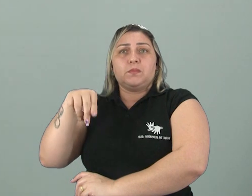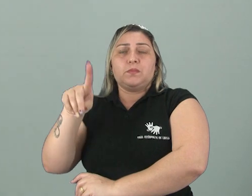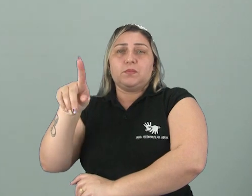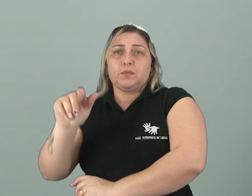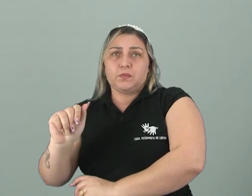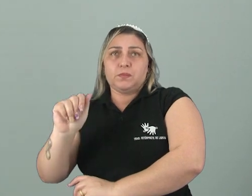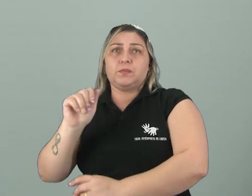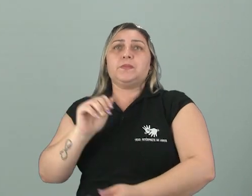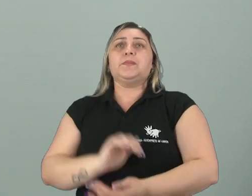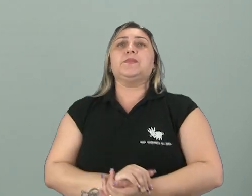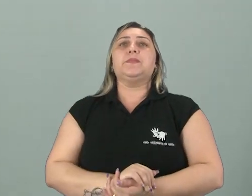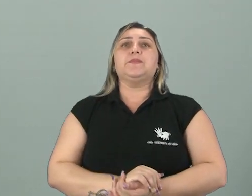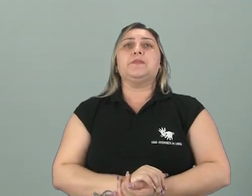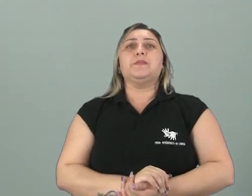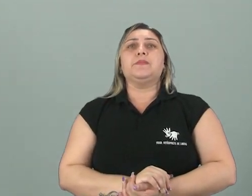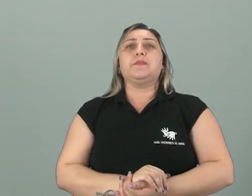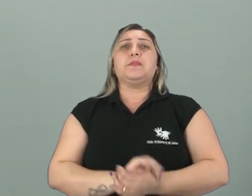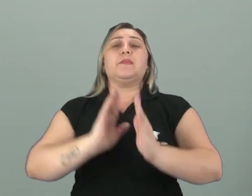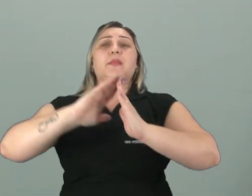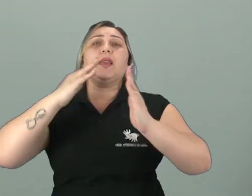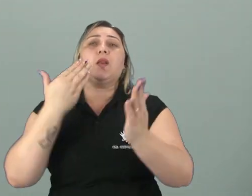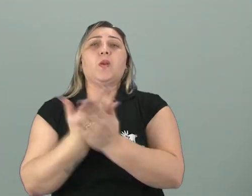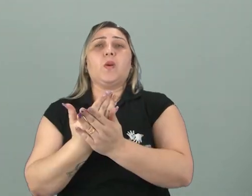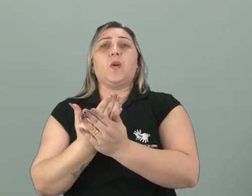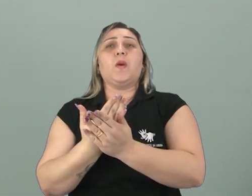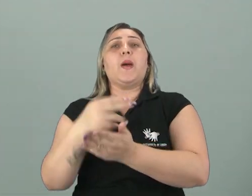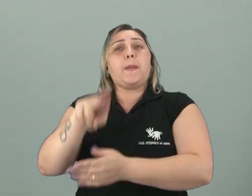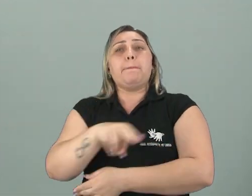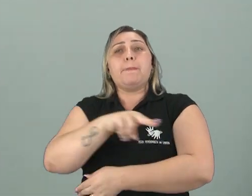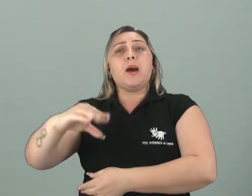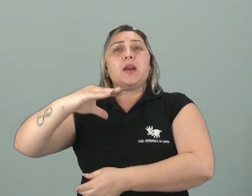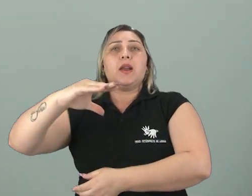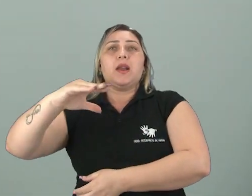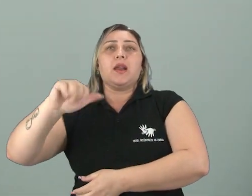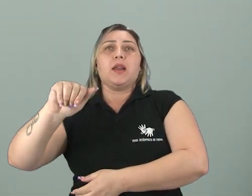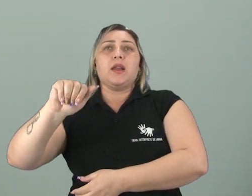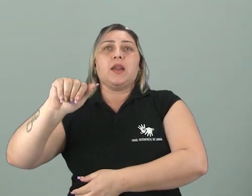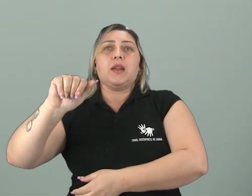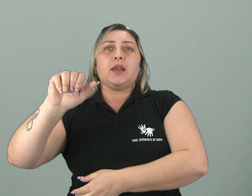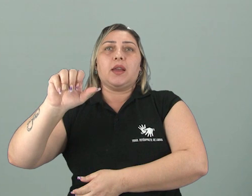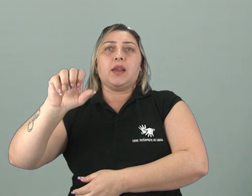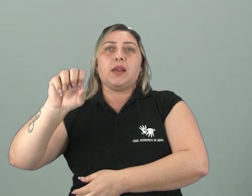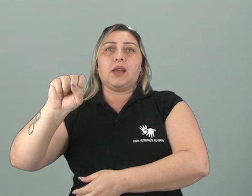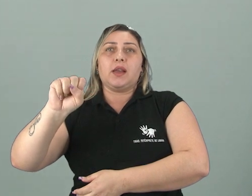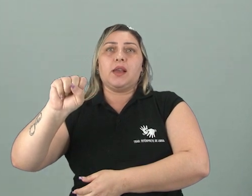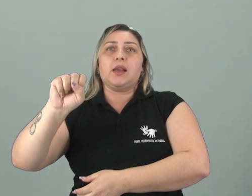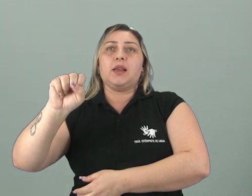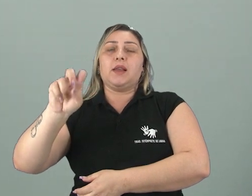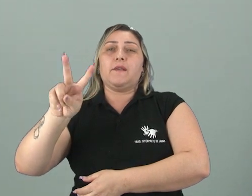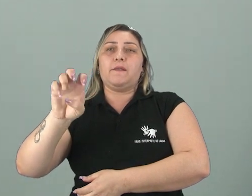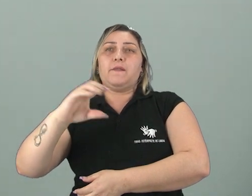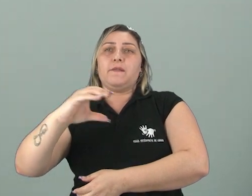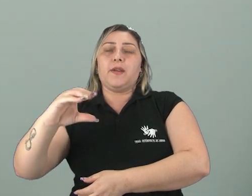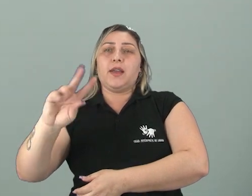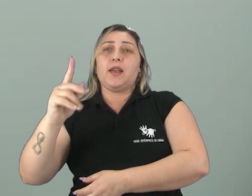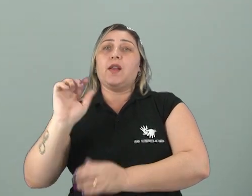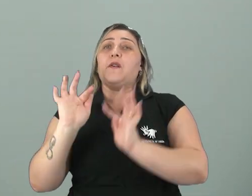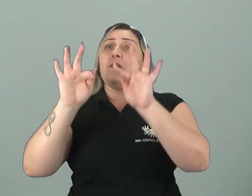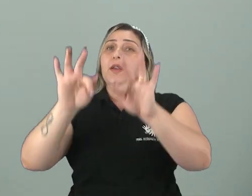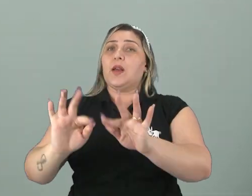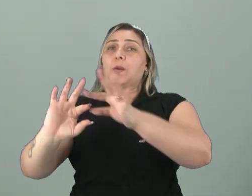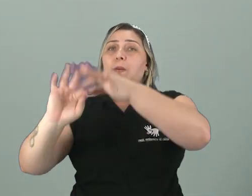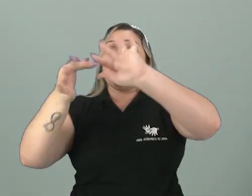Gabriele Dutra Alves, lá da Escola Padre Carlos Casavecchia. Ele foi semifinalista na Olimpíada de